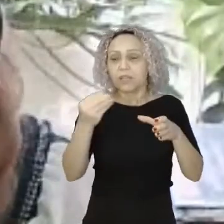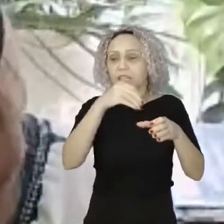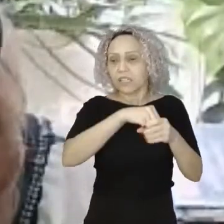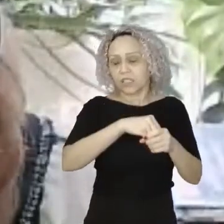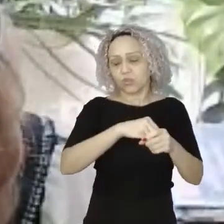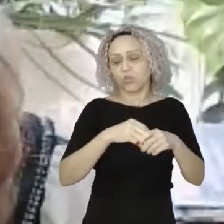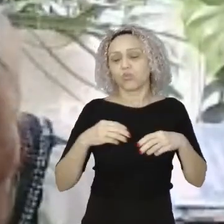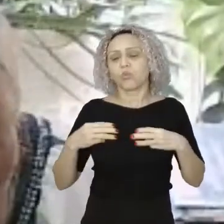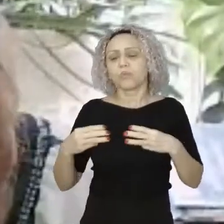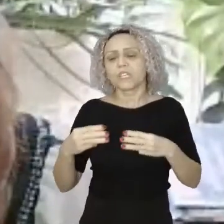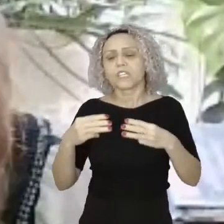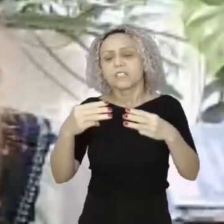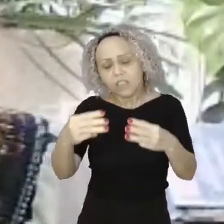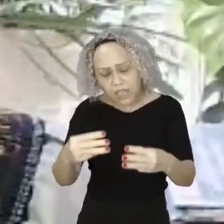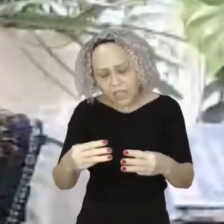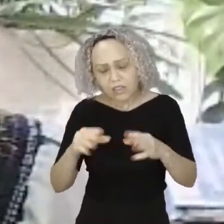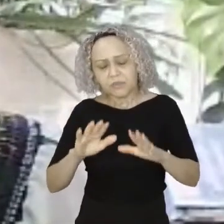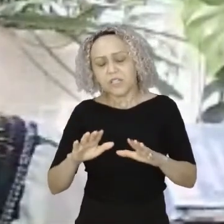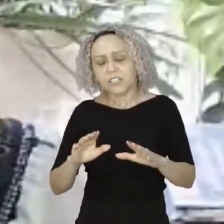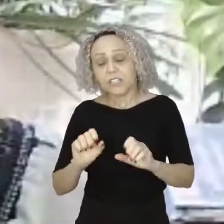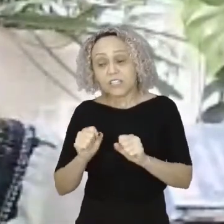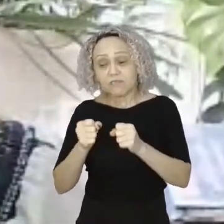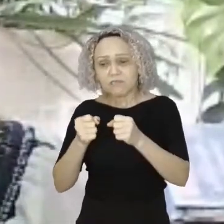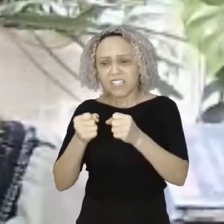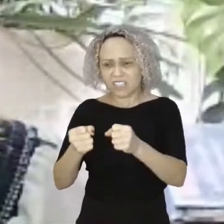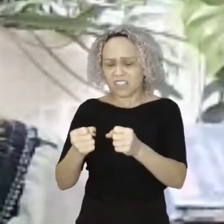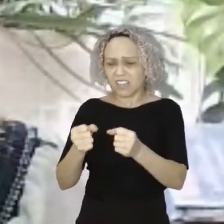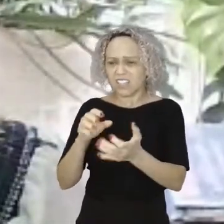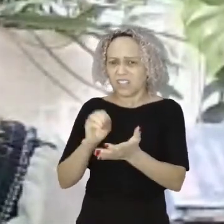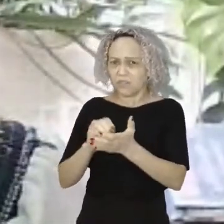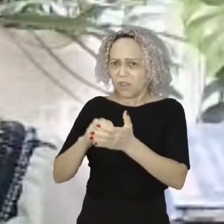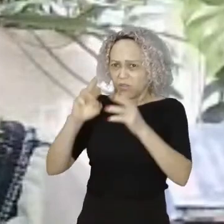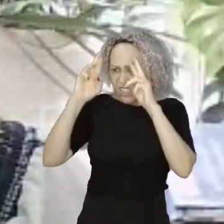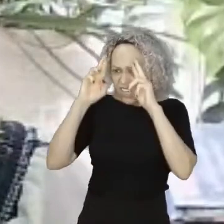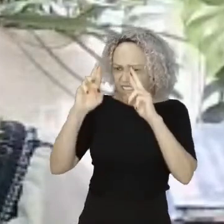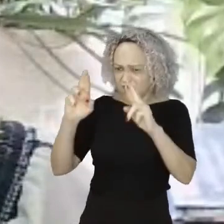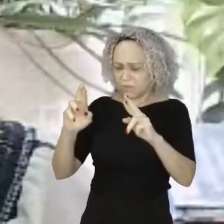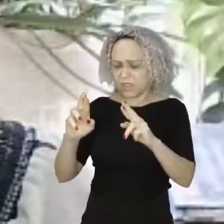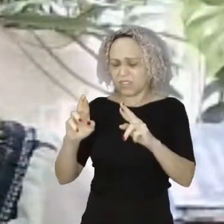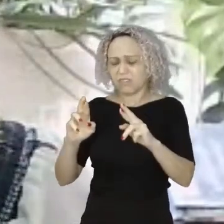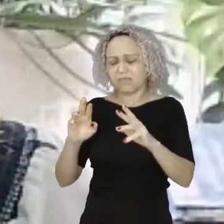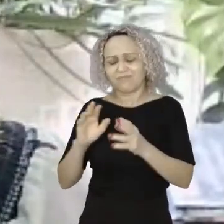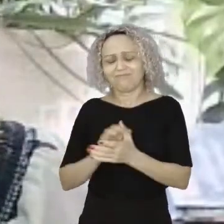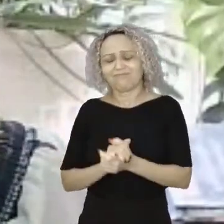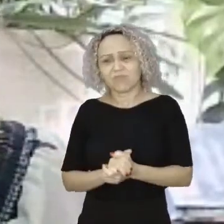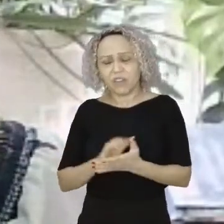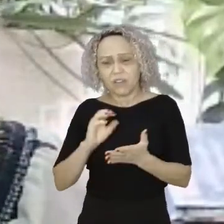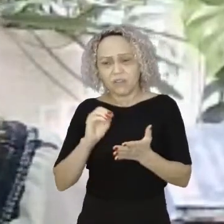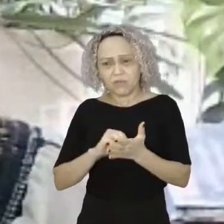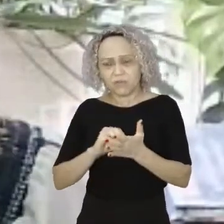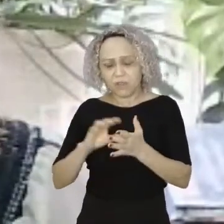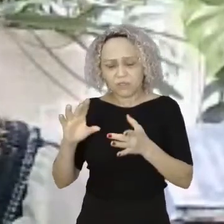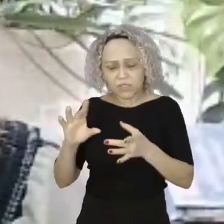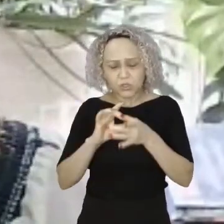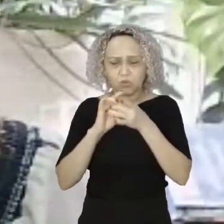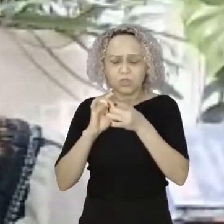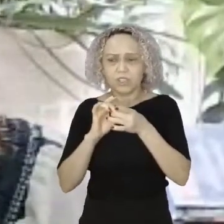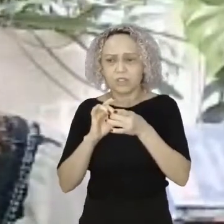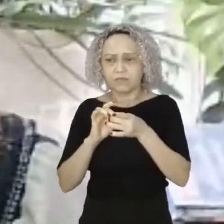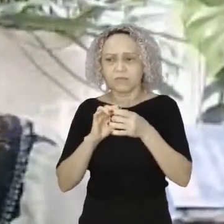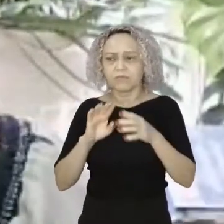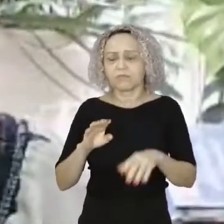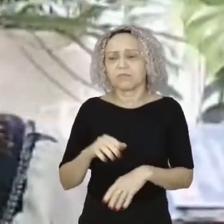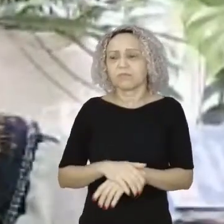de respeito, de união. E daí, no dia 25 de outubro, fizemos o lançamento com a representação